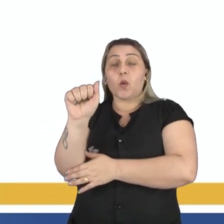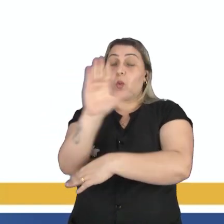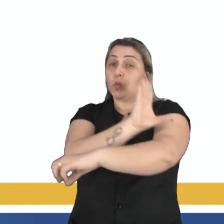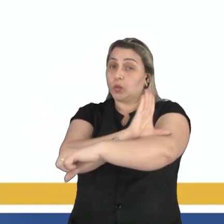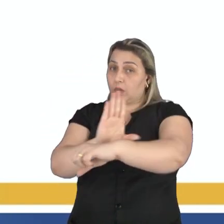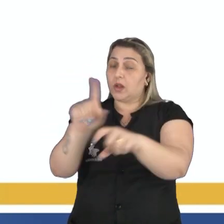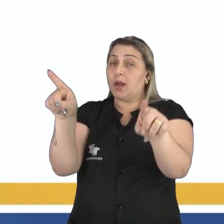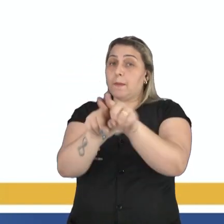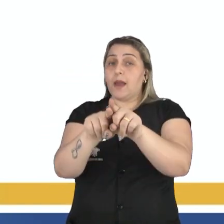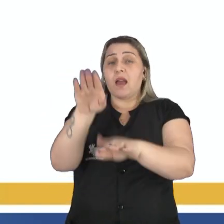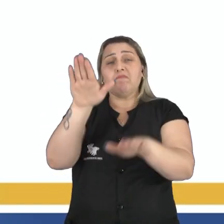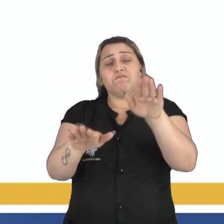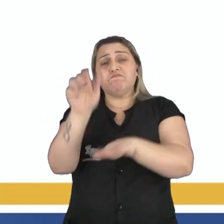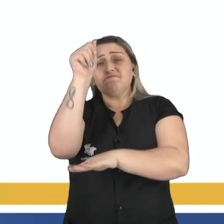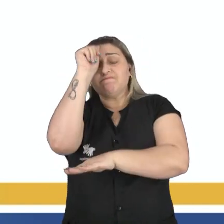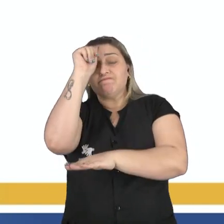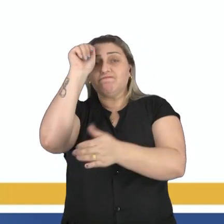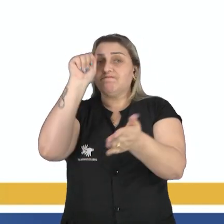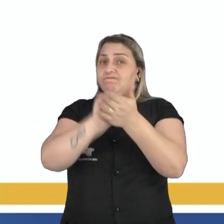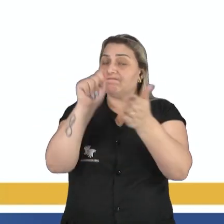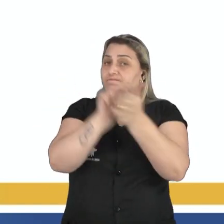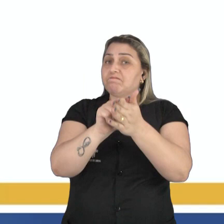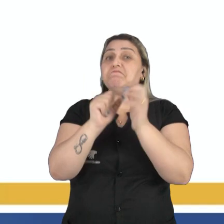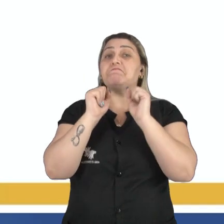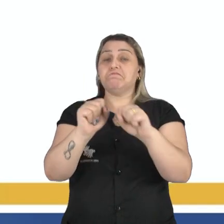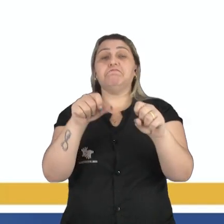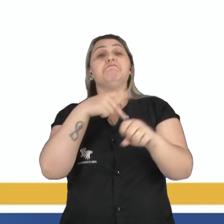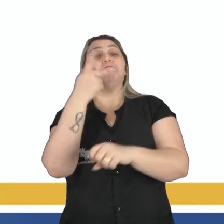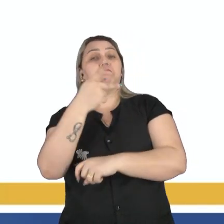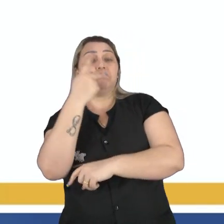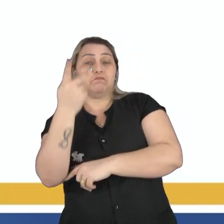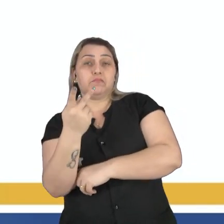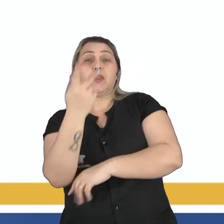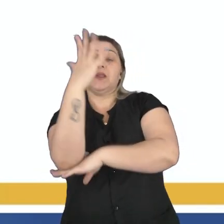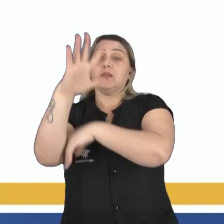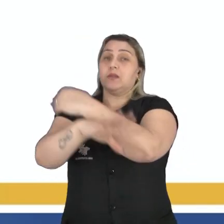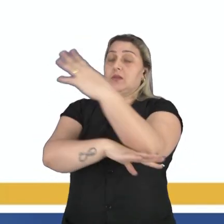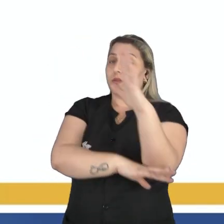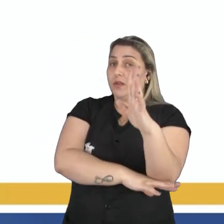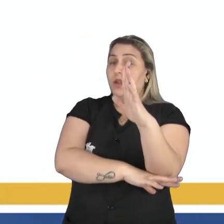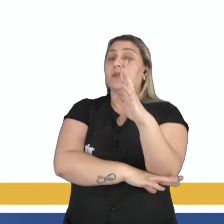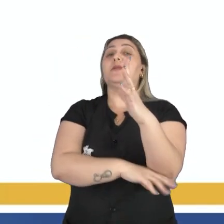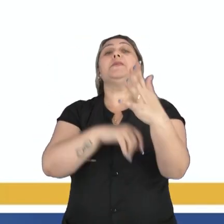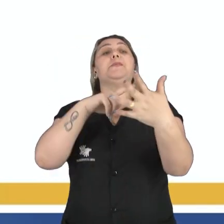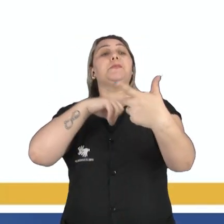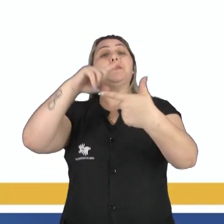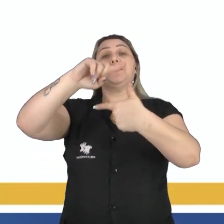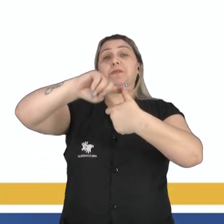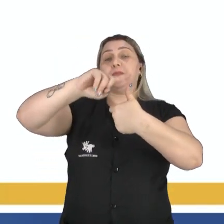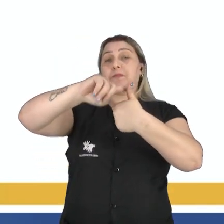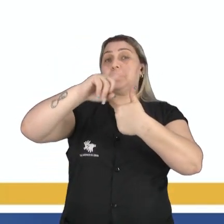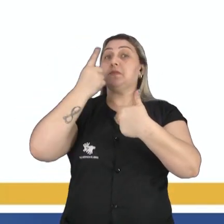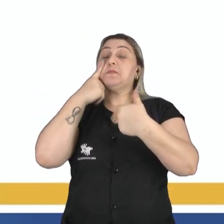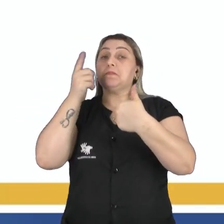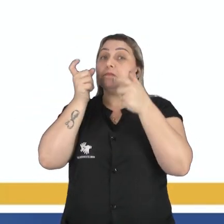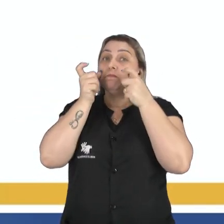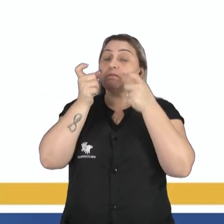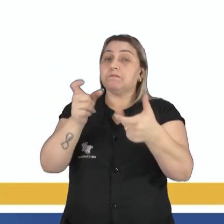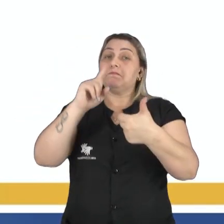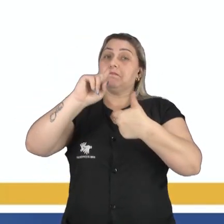que escreve. Por conta deles, podemos dizer que as paisagens são divididas em, presta bem